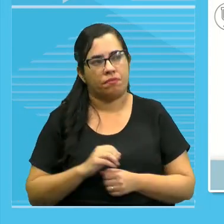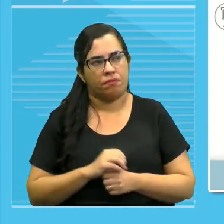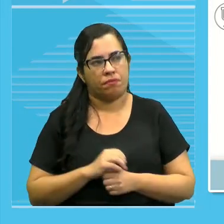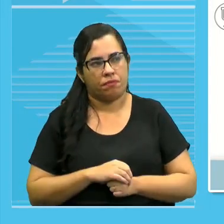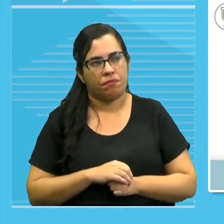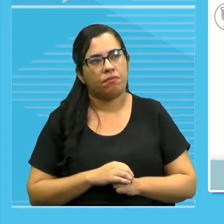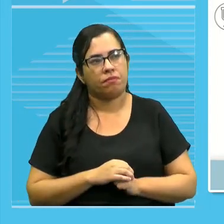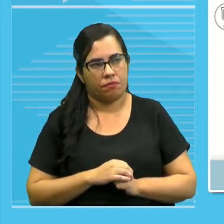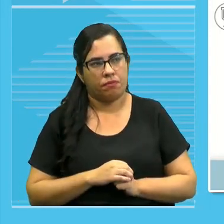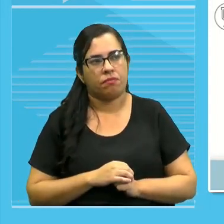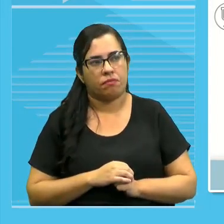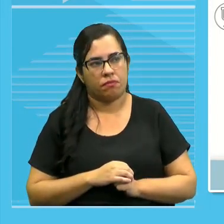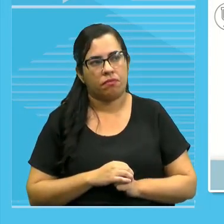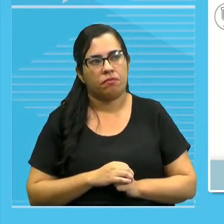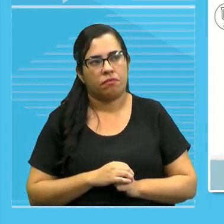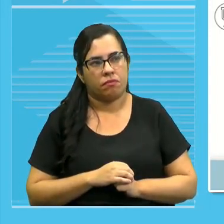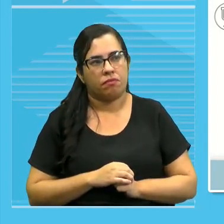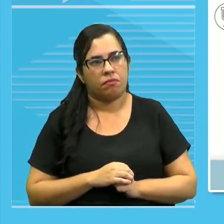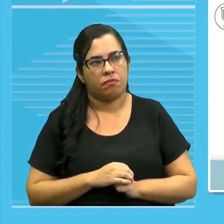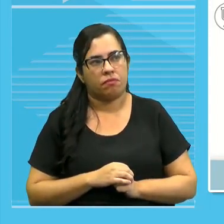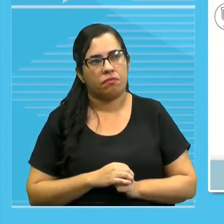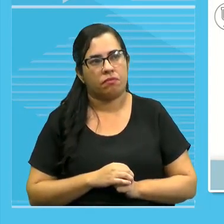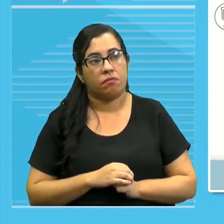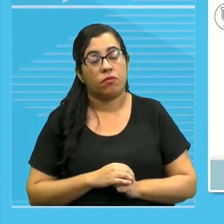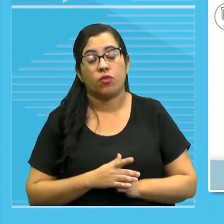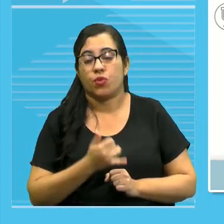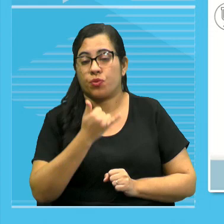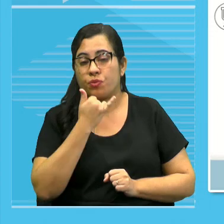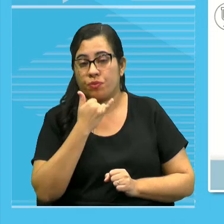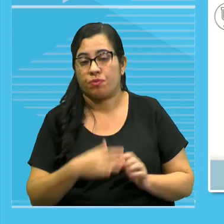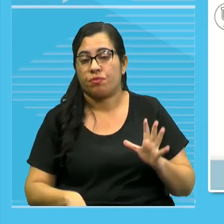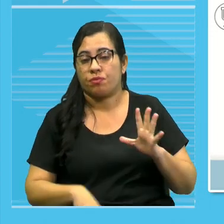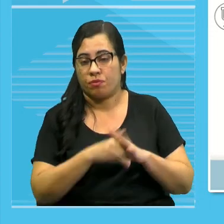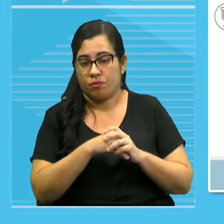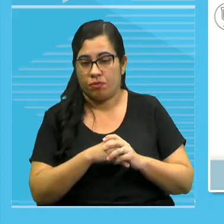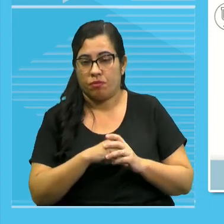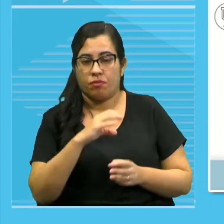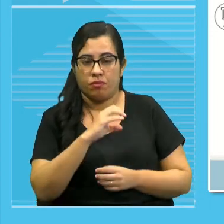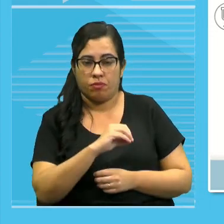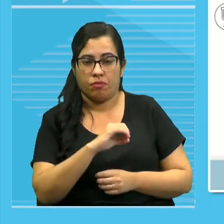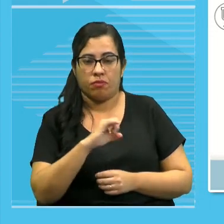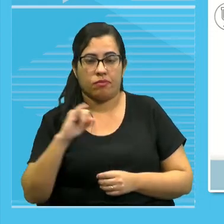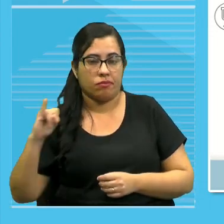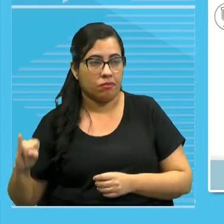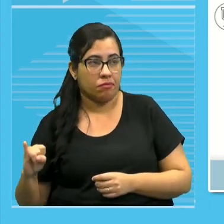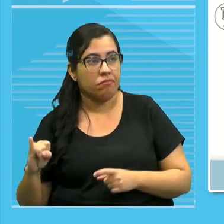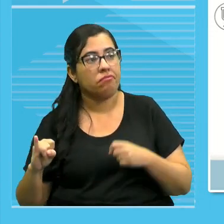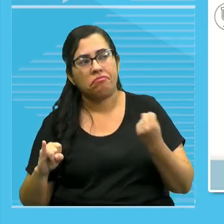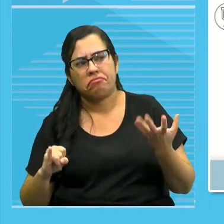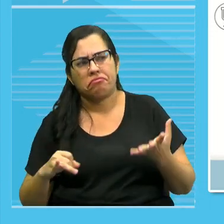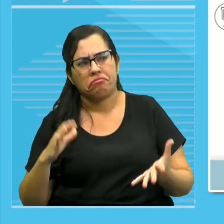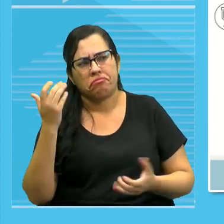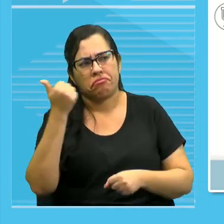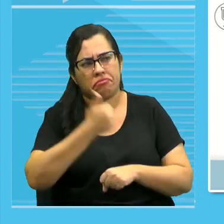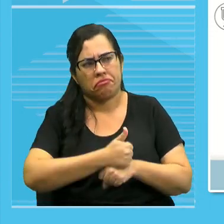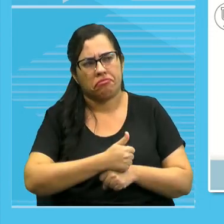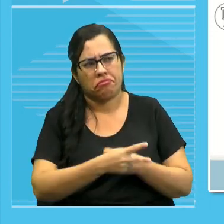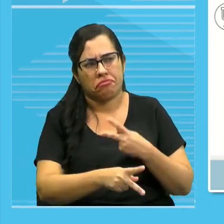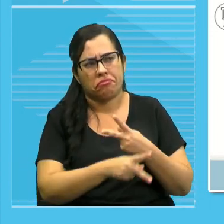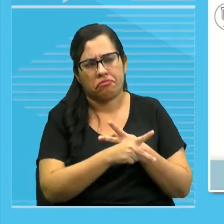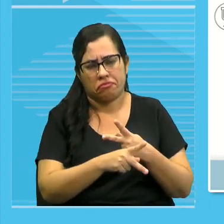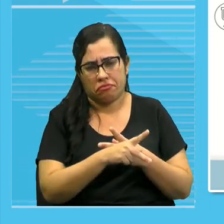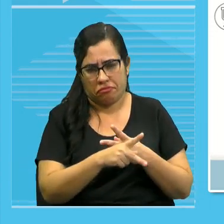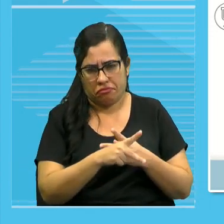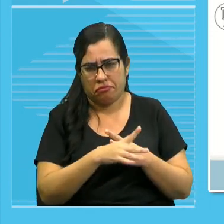solta perdida de volta para o complemento indireto substitua os complementos pelos pronomes de